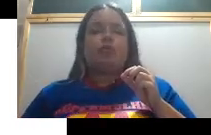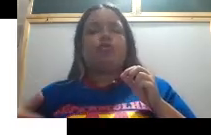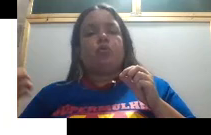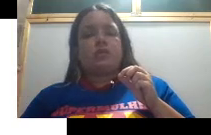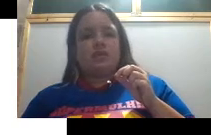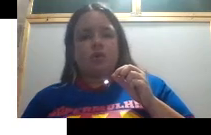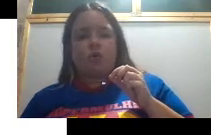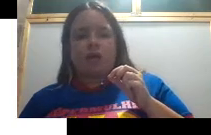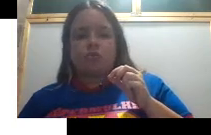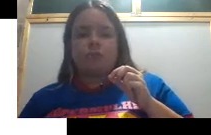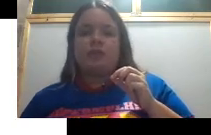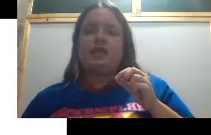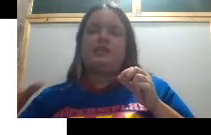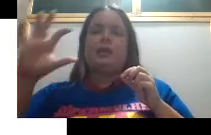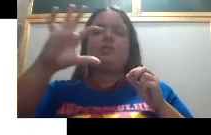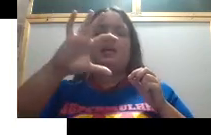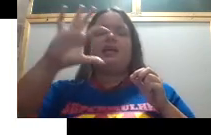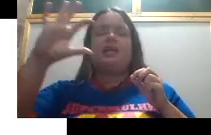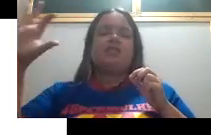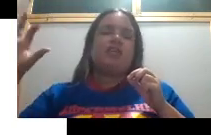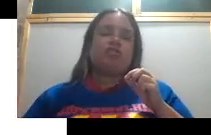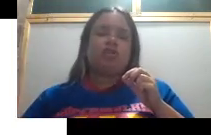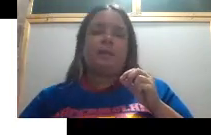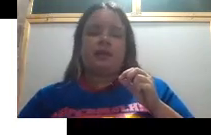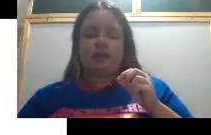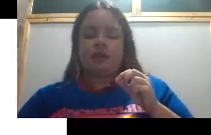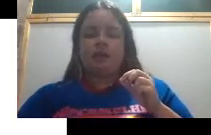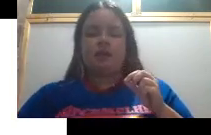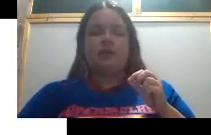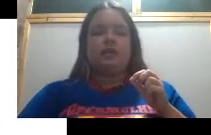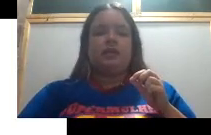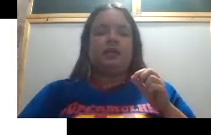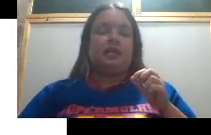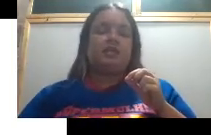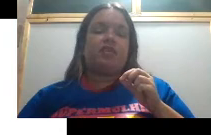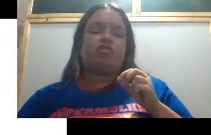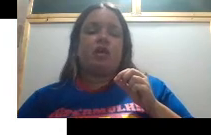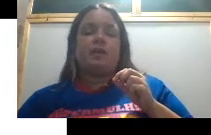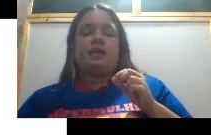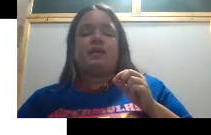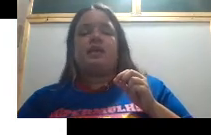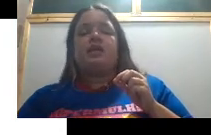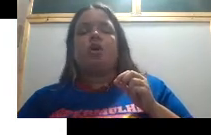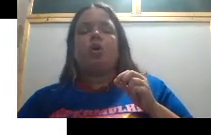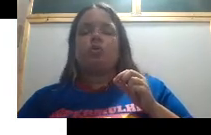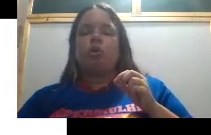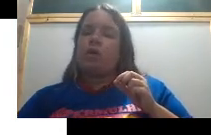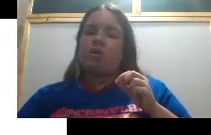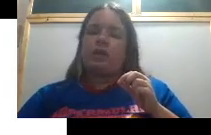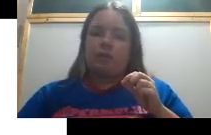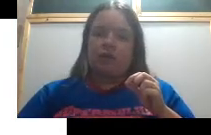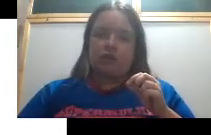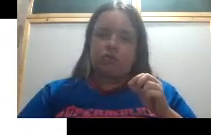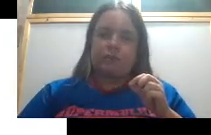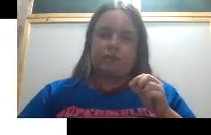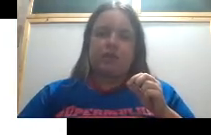nós temos um círculo azul e tem mudar essa faixinha Branca tá essa faixinha branca aqui com